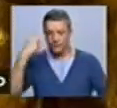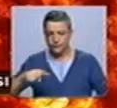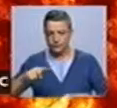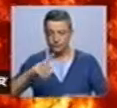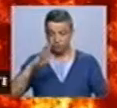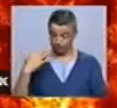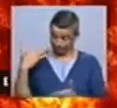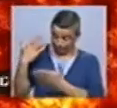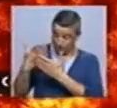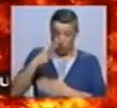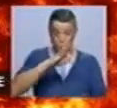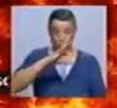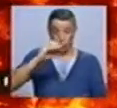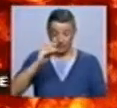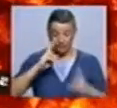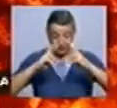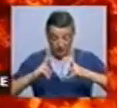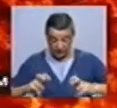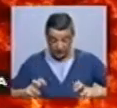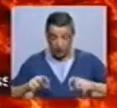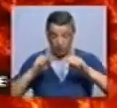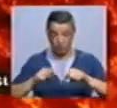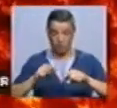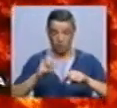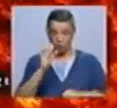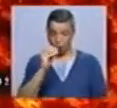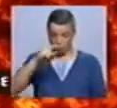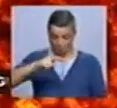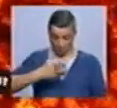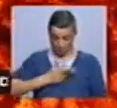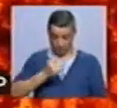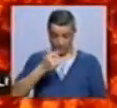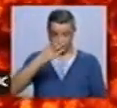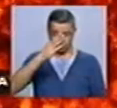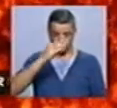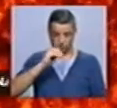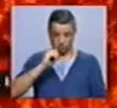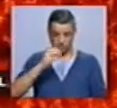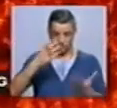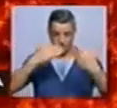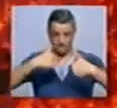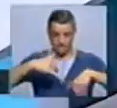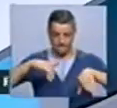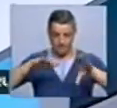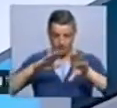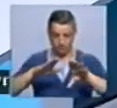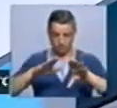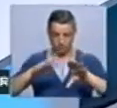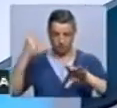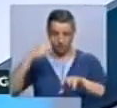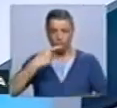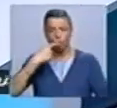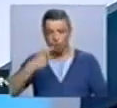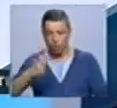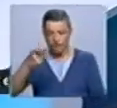40 anos de investigação e tentativa de detecção destas ondas? É que são ondas que, apesar de serem muito compridas e apesar de terem uma duração de